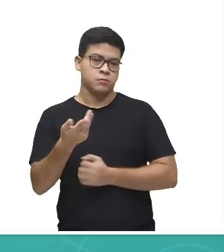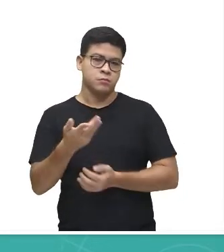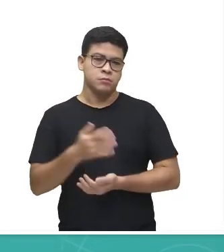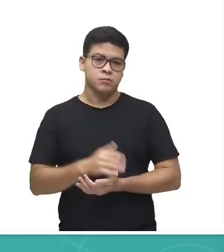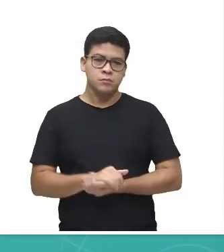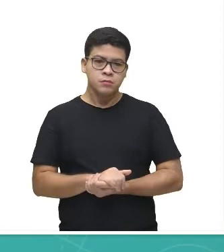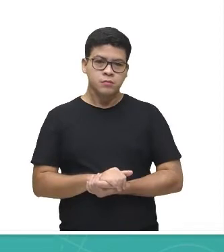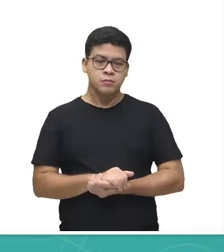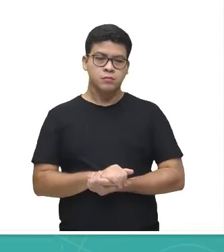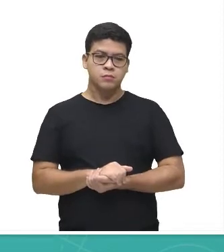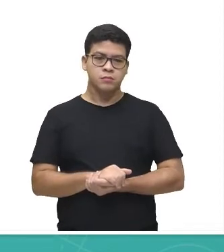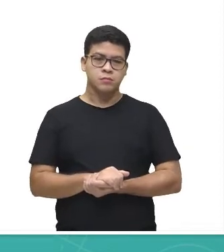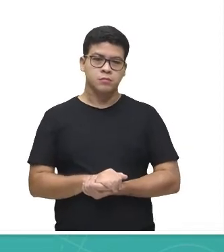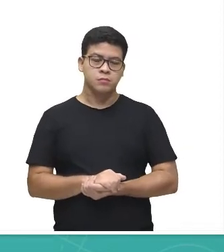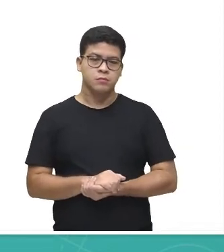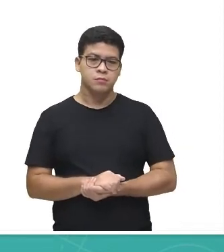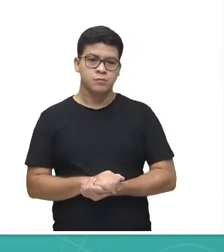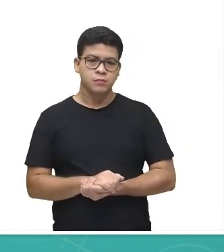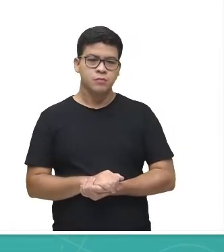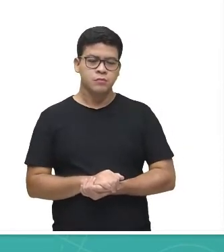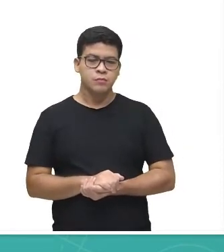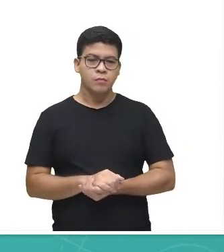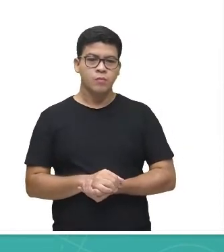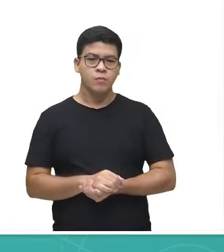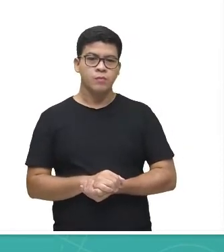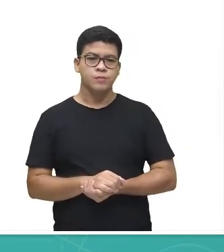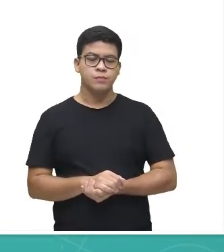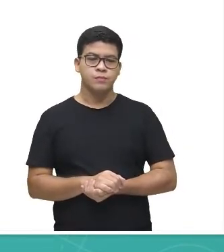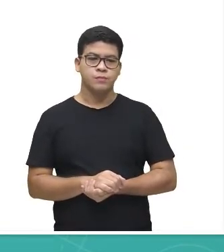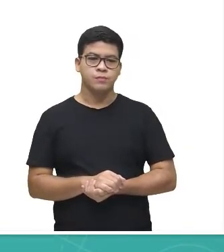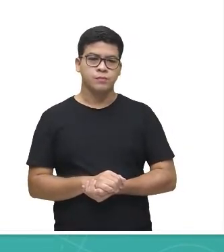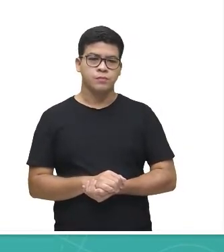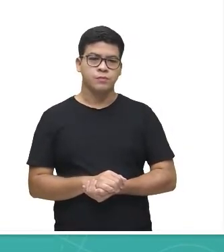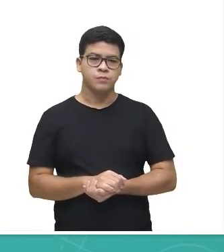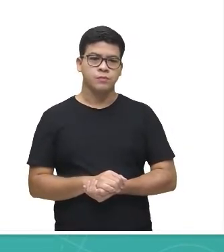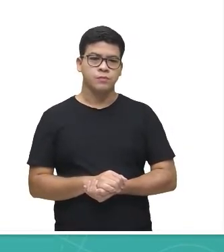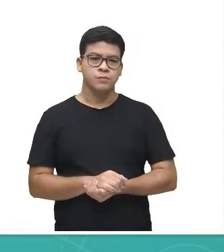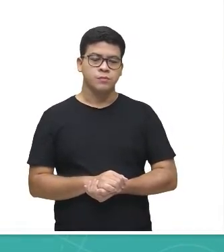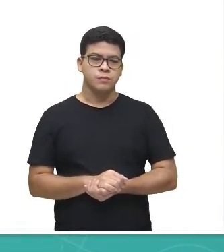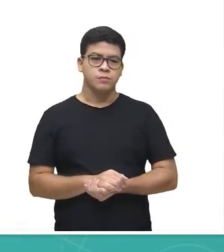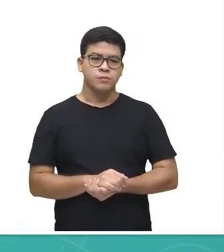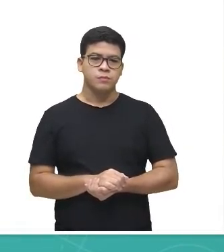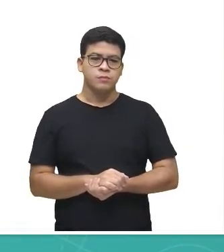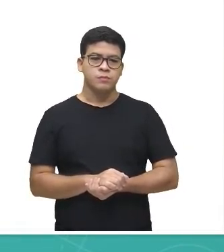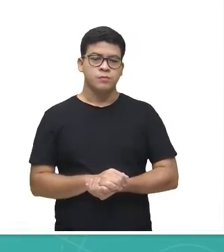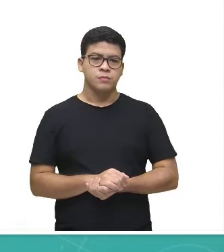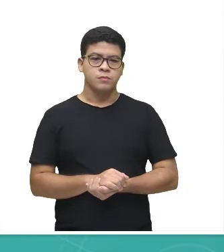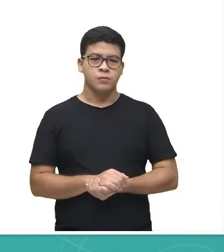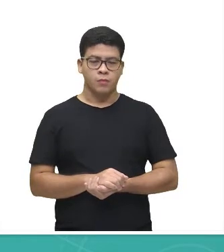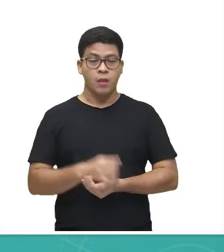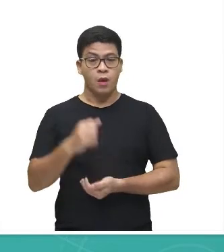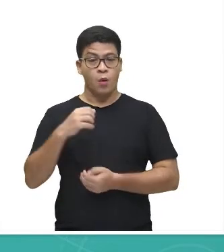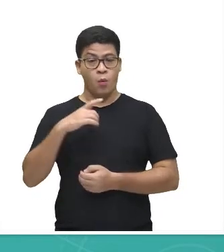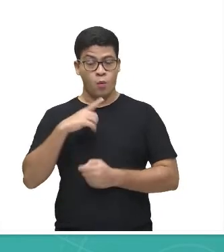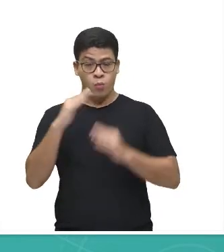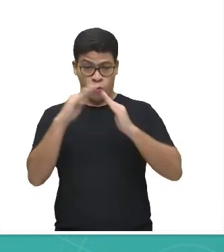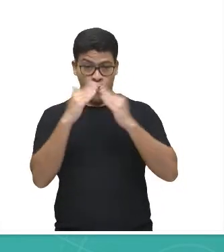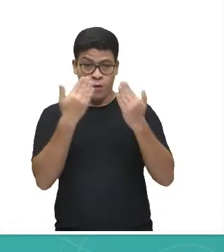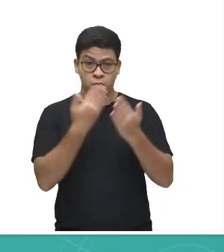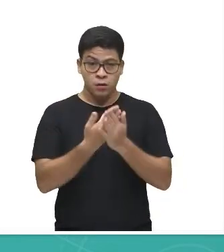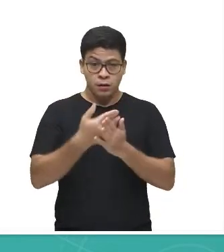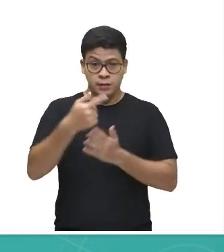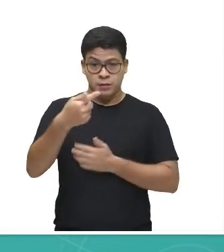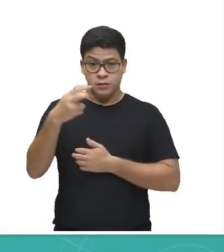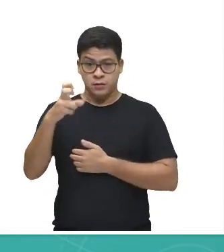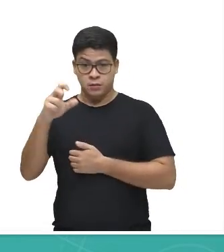essa estrutura, né, de como a gente faz a adição. Dá uma olhadinha. Uma escola tem